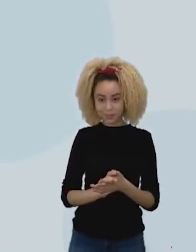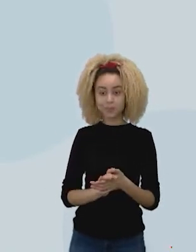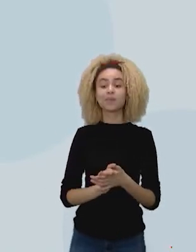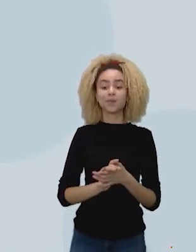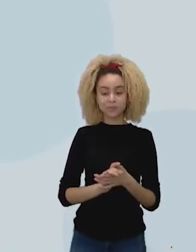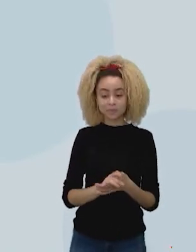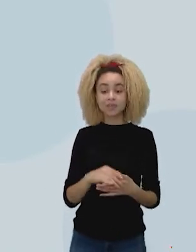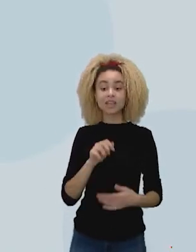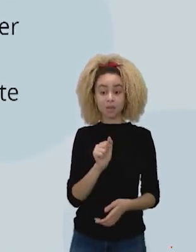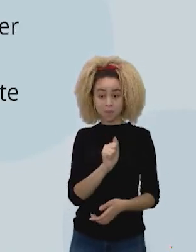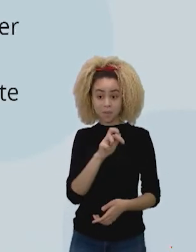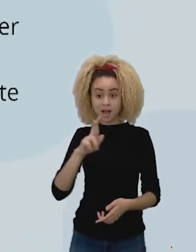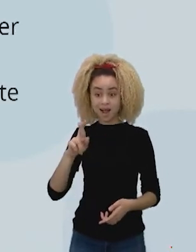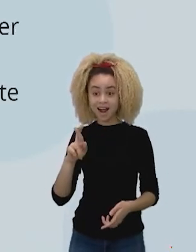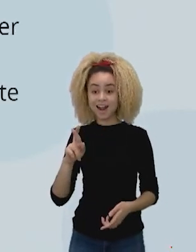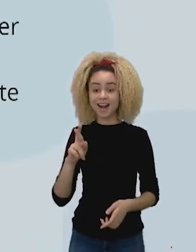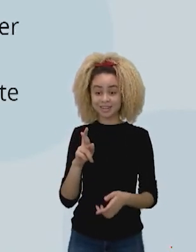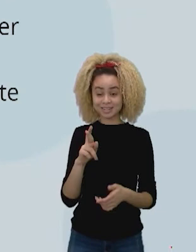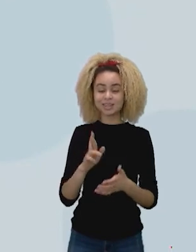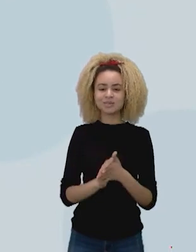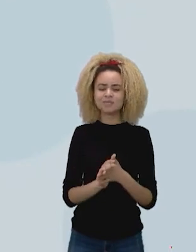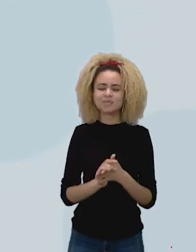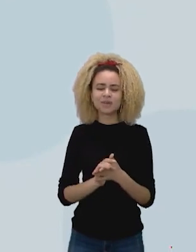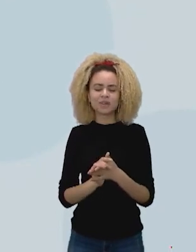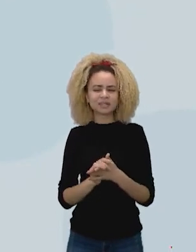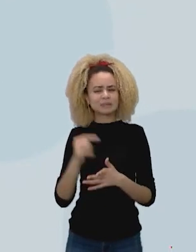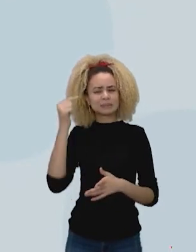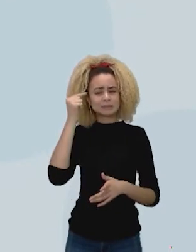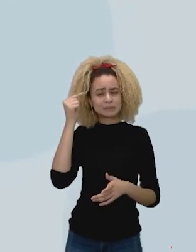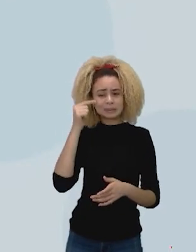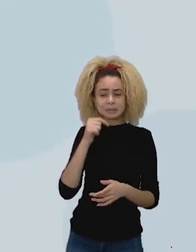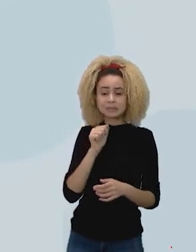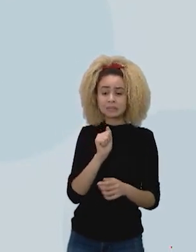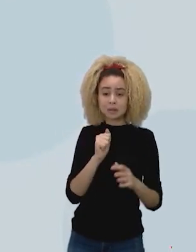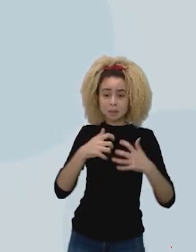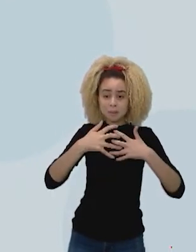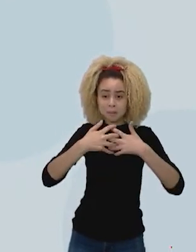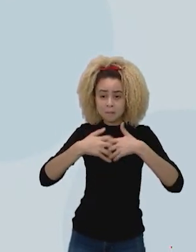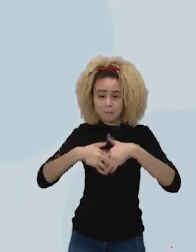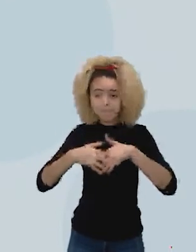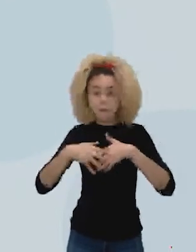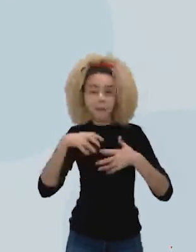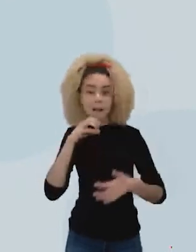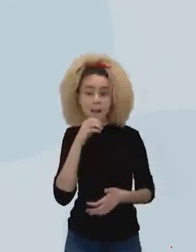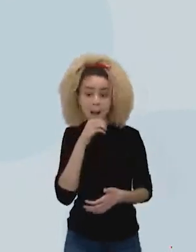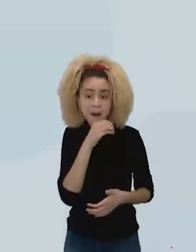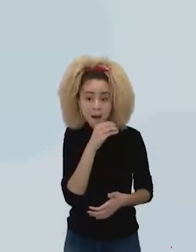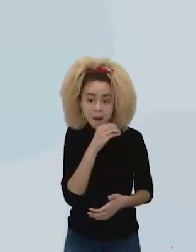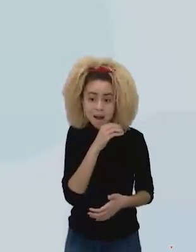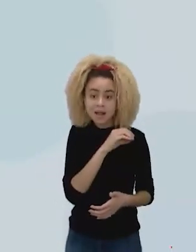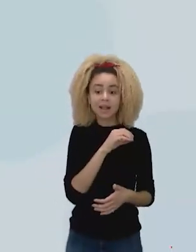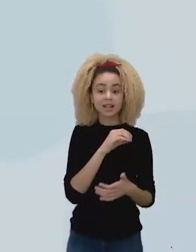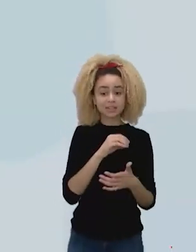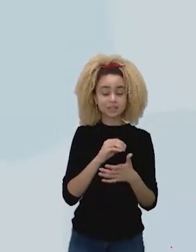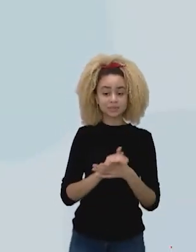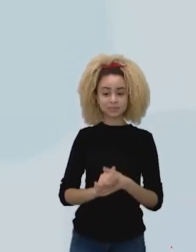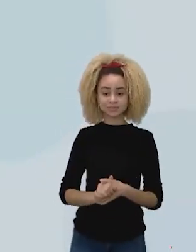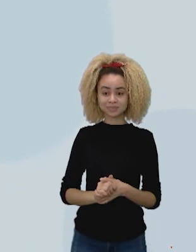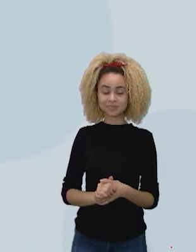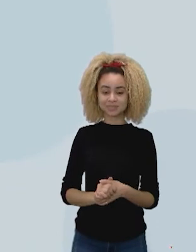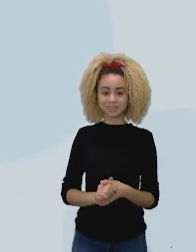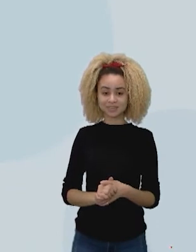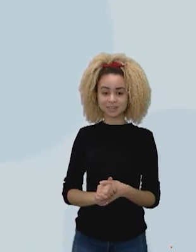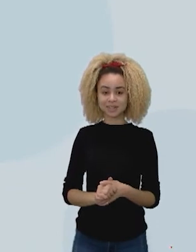E um exemplo de máquina térmica. Será que a gente poderia pensar num exemplo de máquina térmica? Vamos lá? Ó, tá